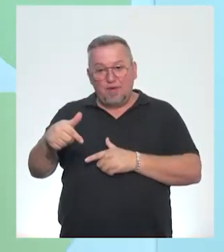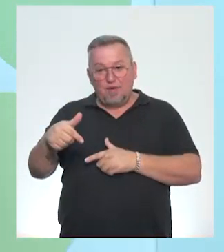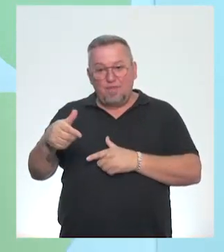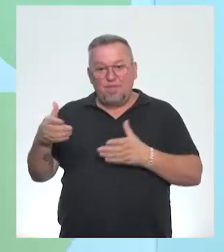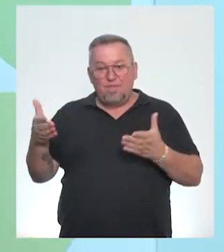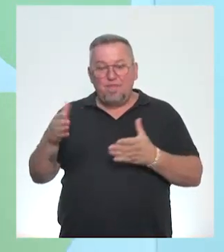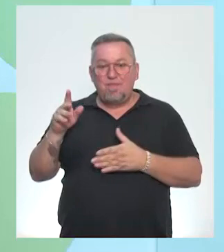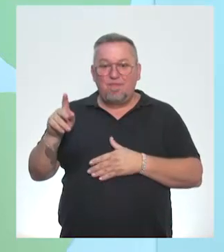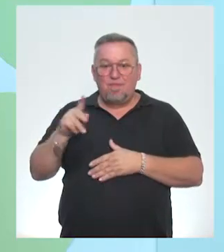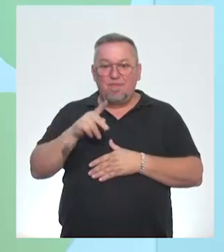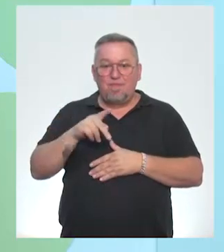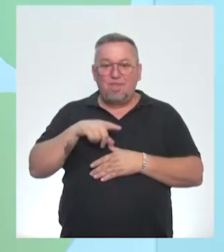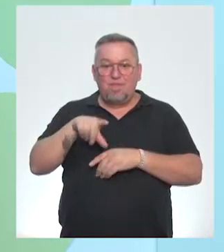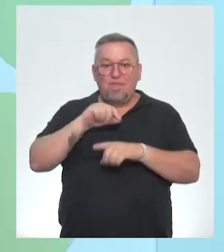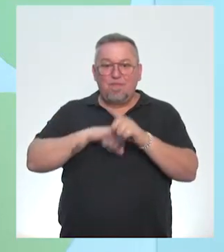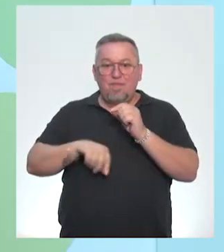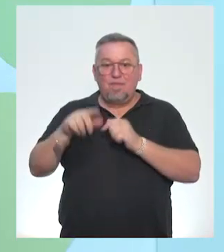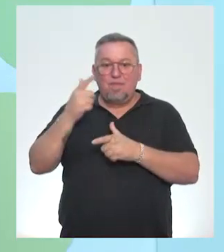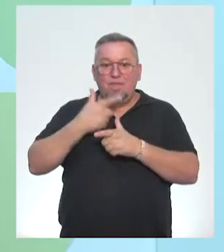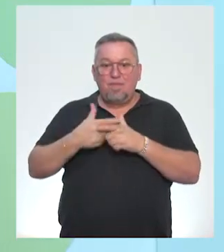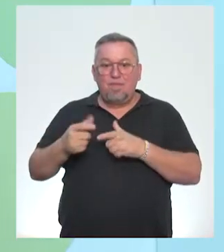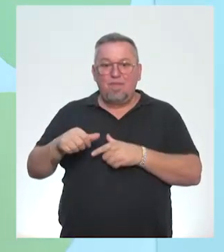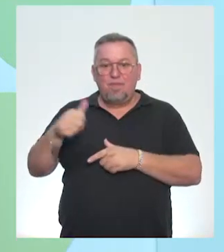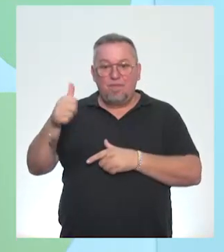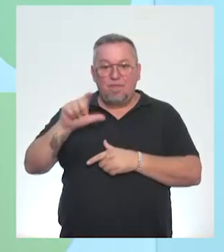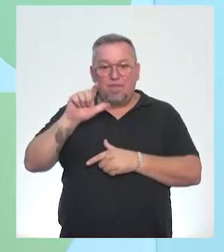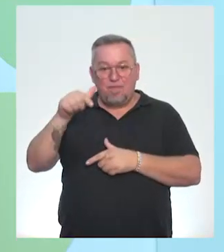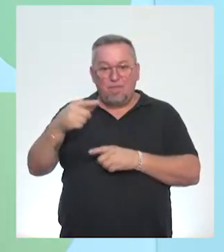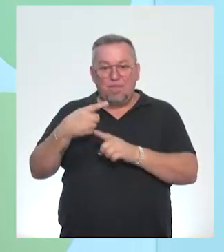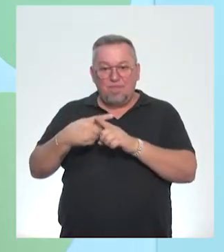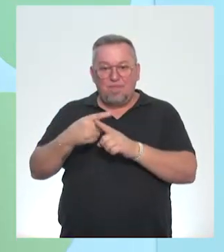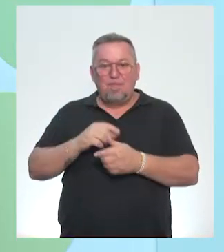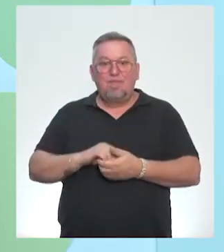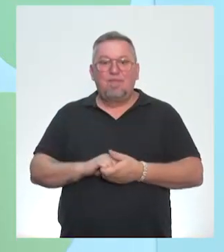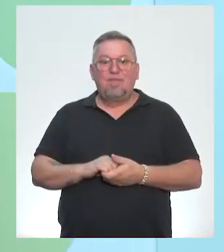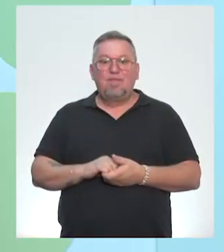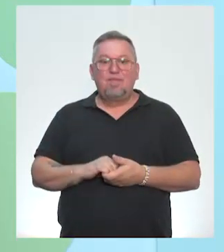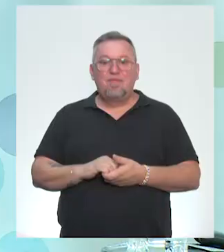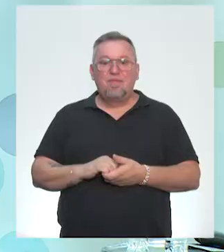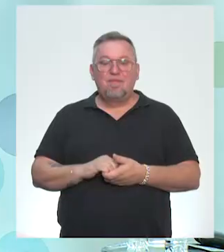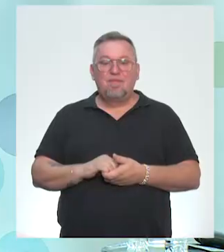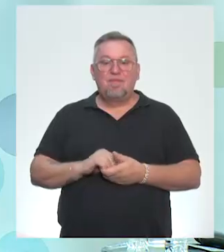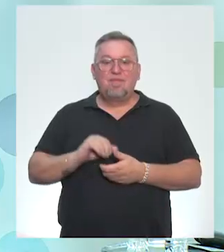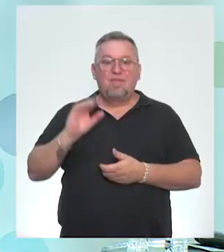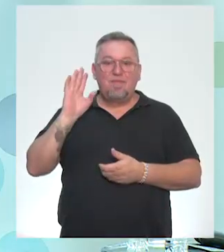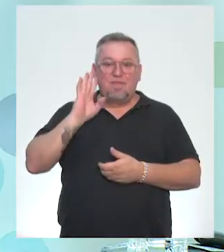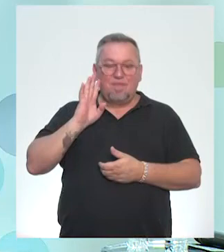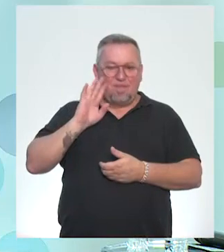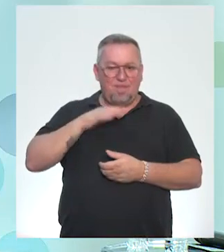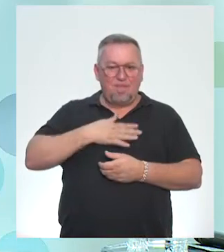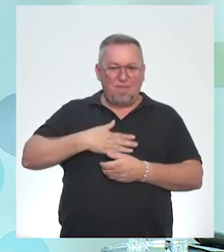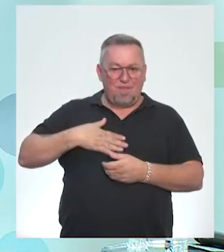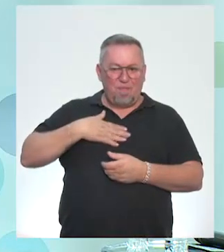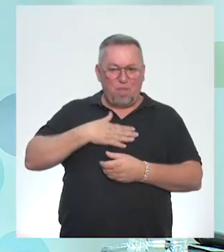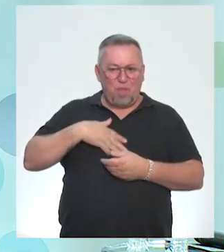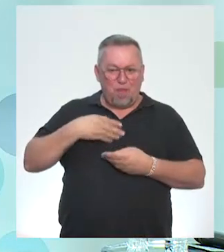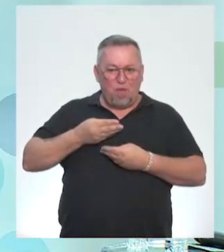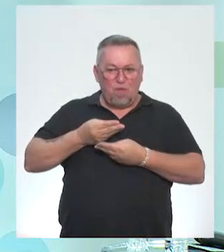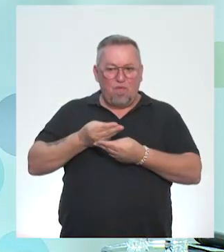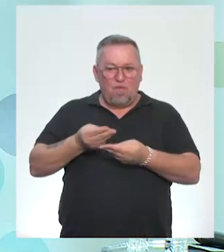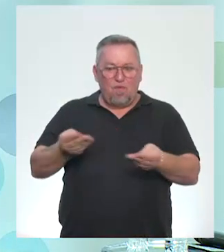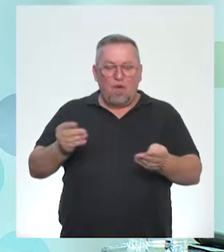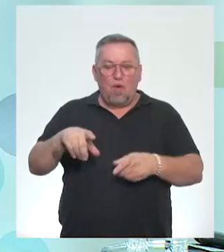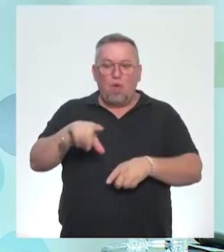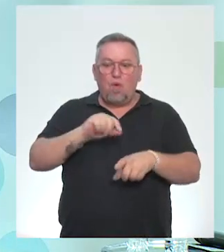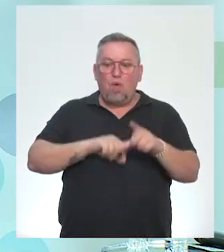aqui, o professor está optando por dividir primeiro e depois a gente multiplica o que sobrar, né? É legal, eu gosto dessa coisa de oferecer opções para você